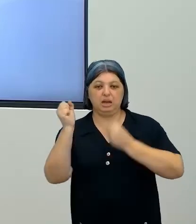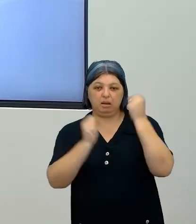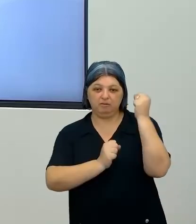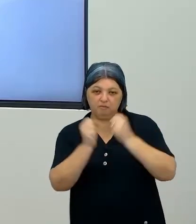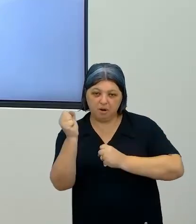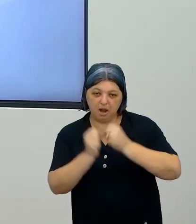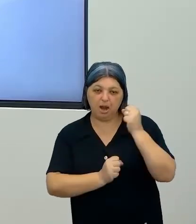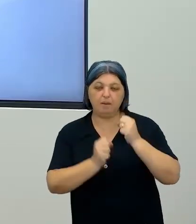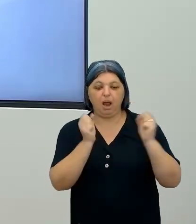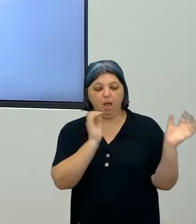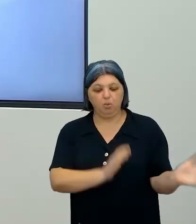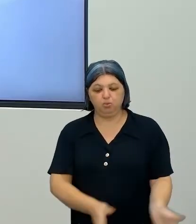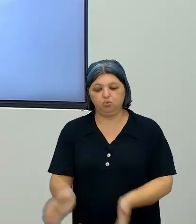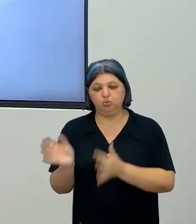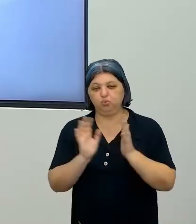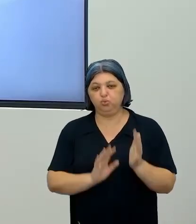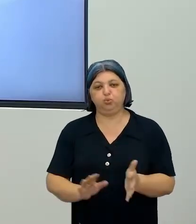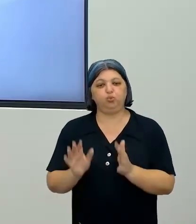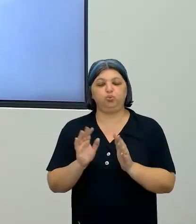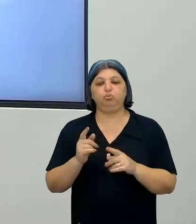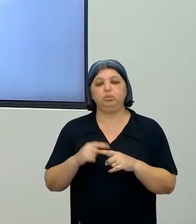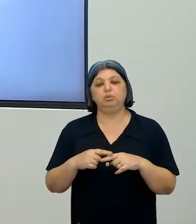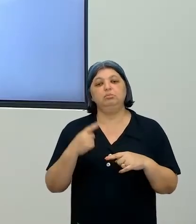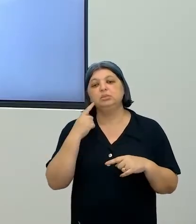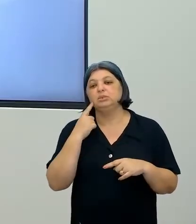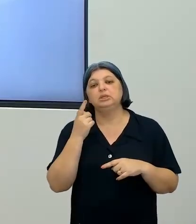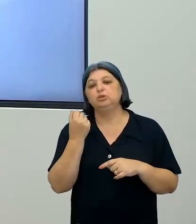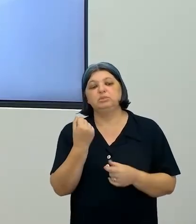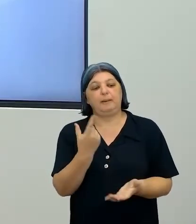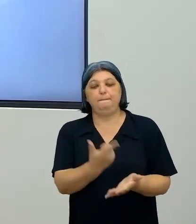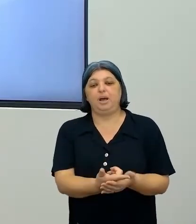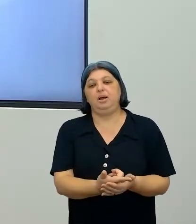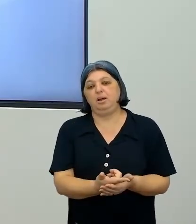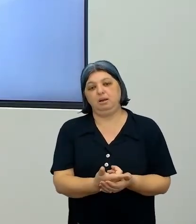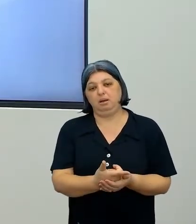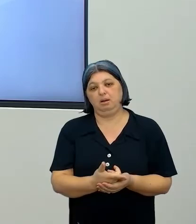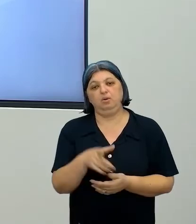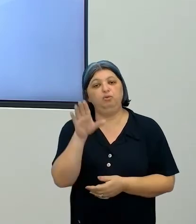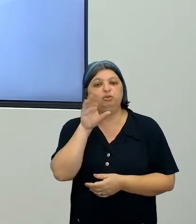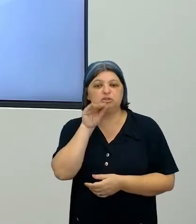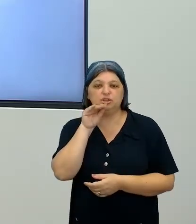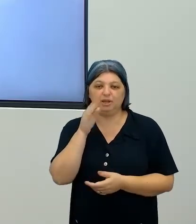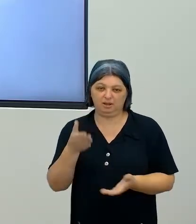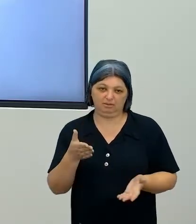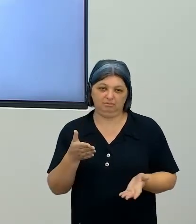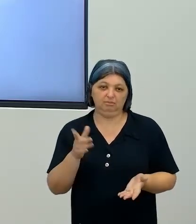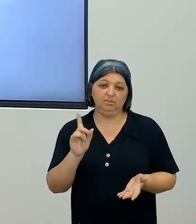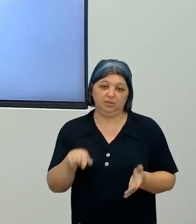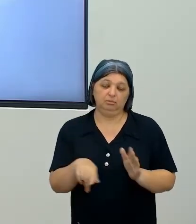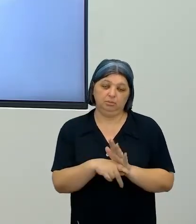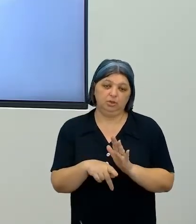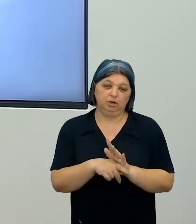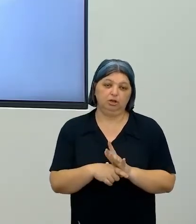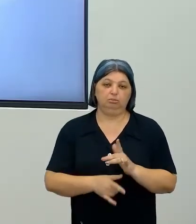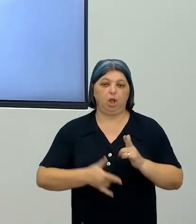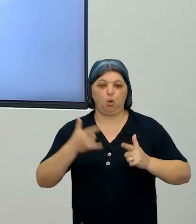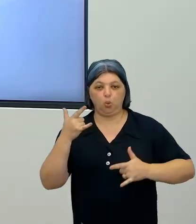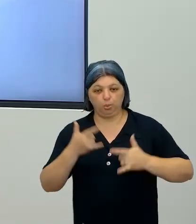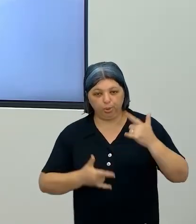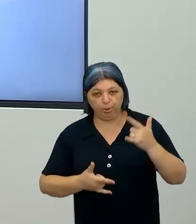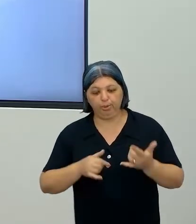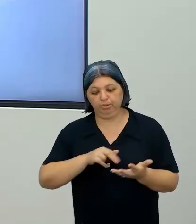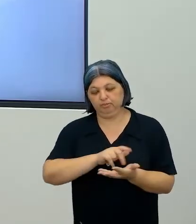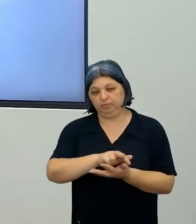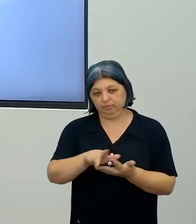vai precisar usar para ter mais ganhos, né? Então, quer dizer, a questão da eficiência, ela está aí também, né? A fábrica,